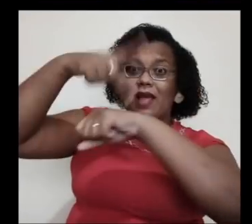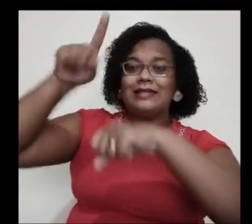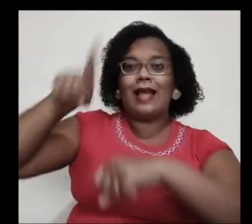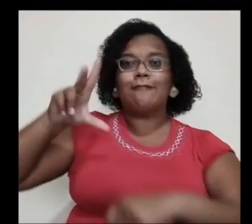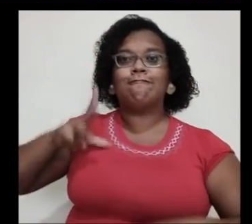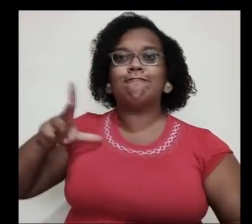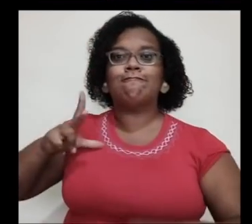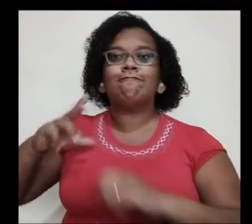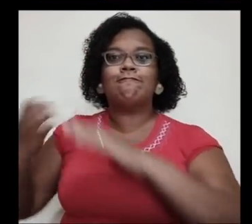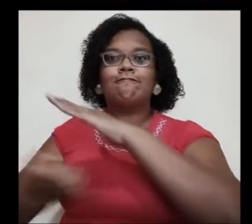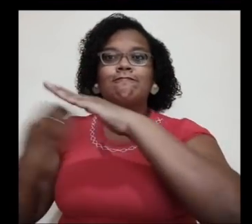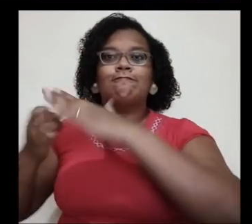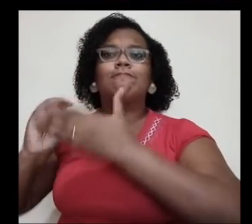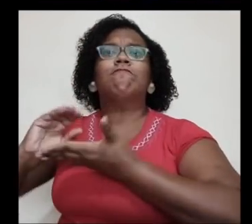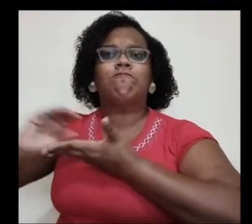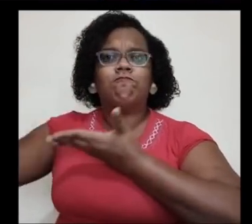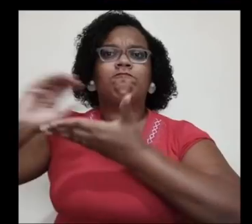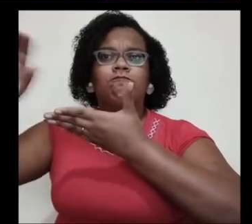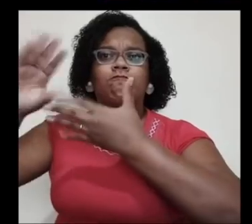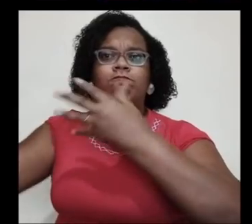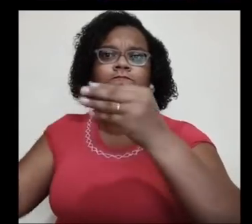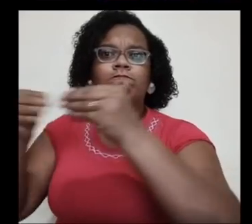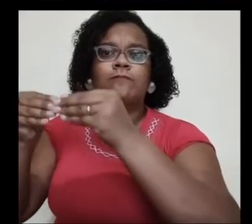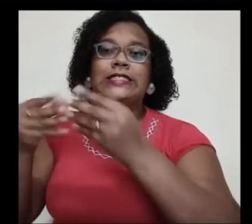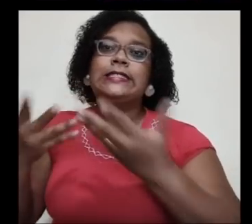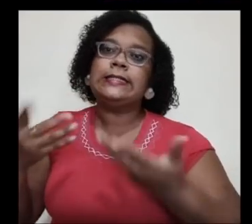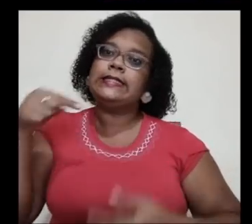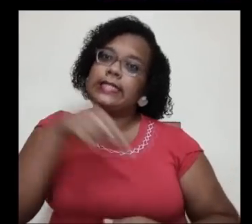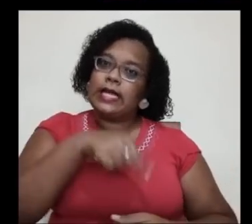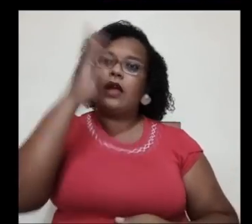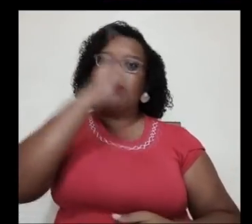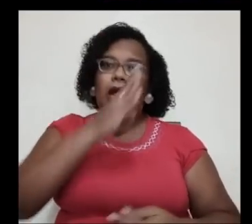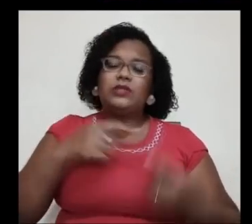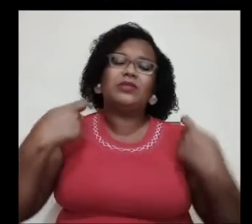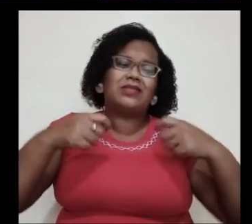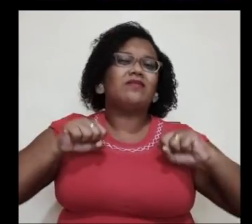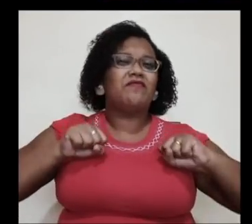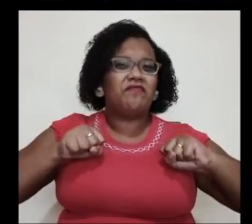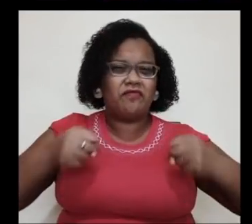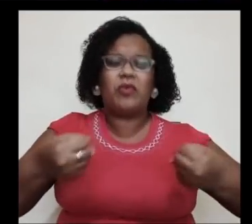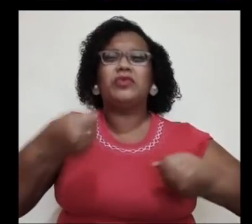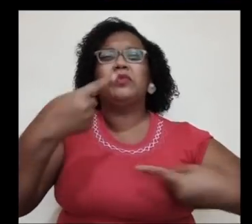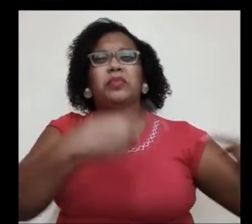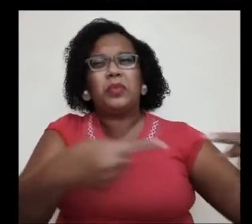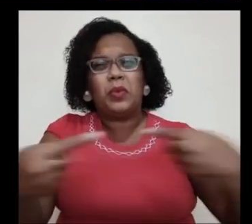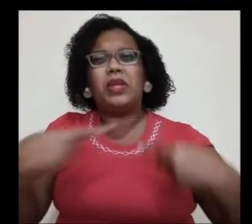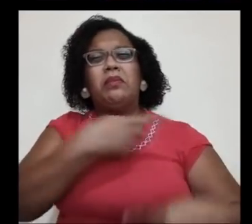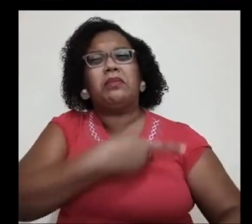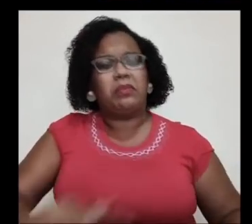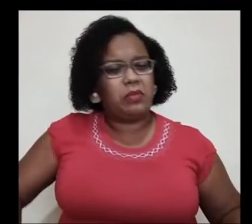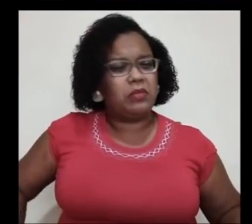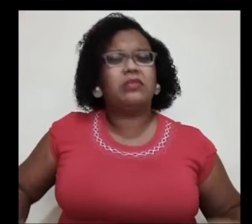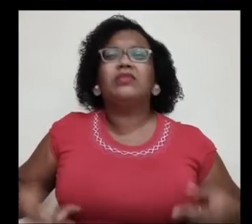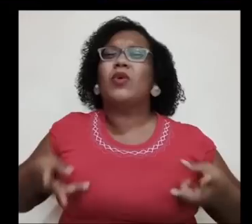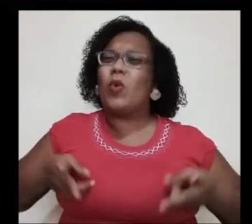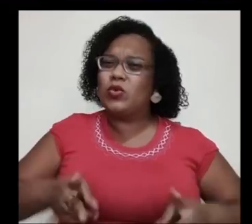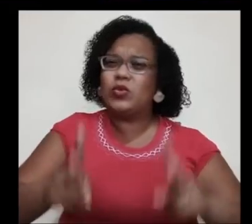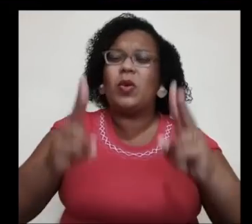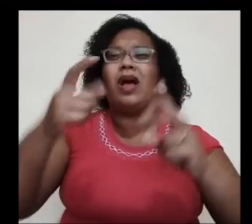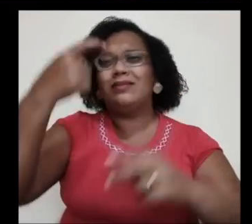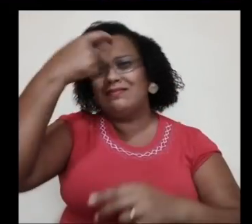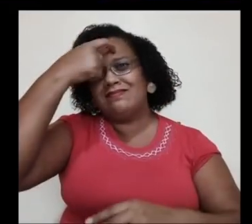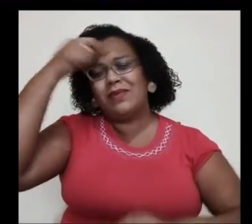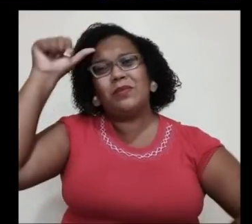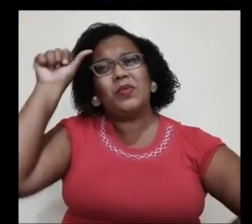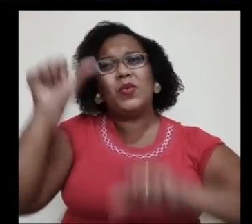públicas continuadas, de mudança de mentalidade também do meio empresarial, para que a gente possa ter uma reversão desse